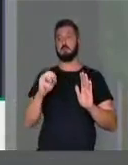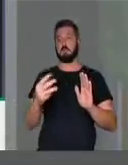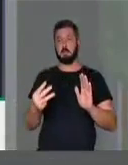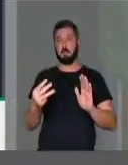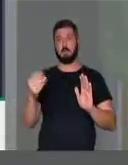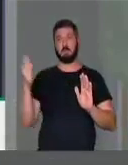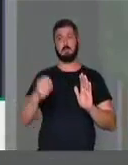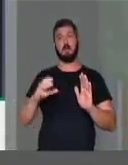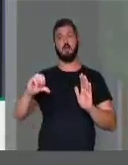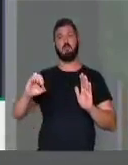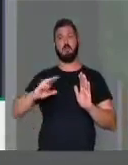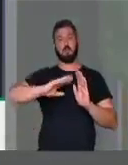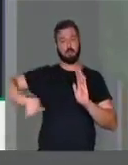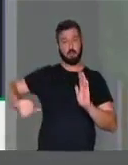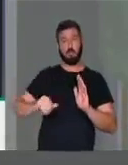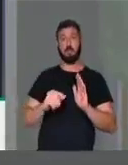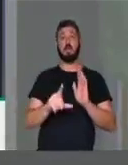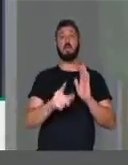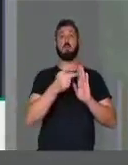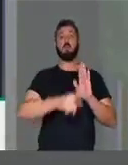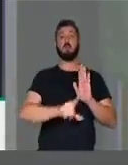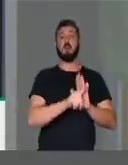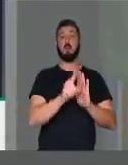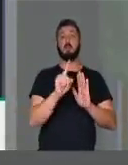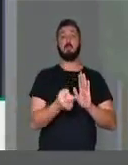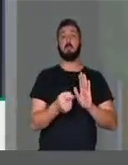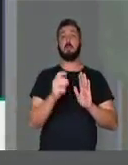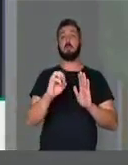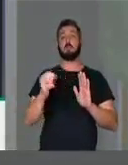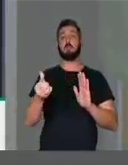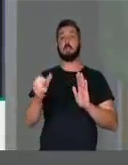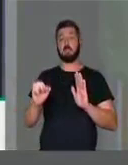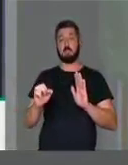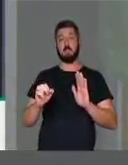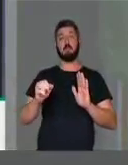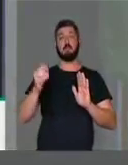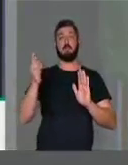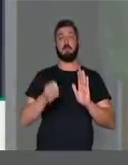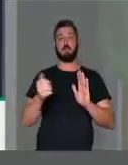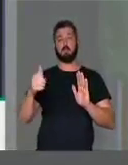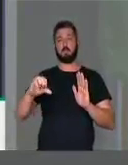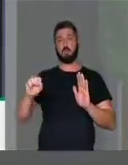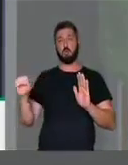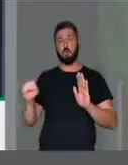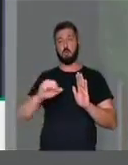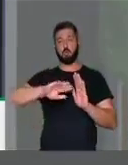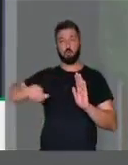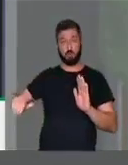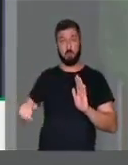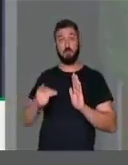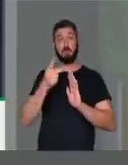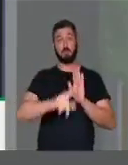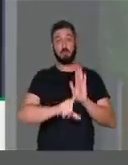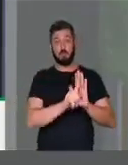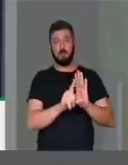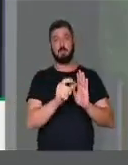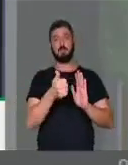5.403 de 90, o 1.060 de 1988, o projeto de